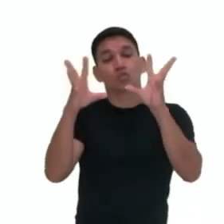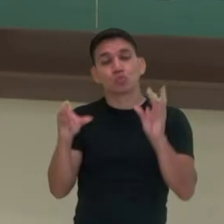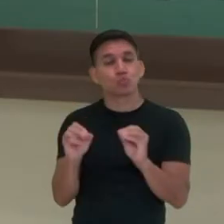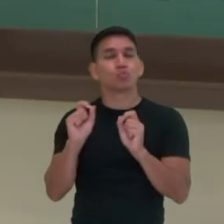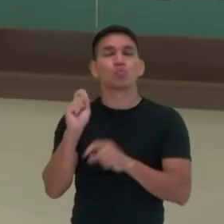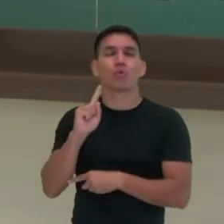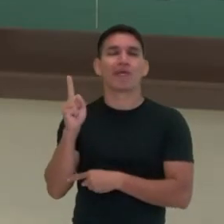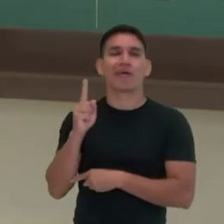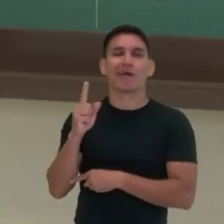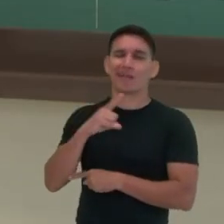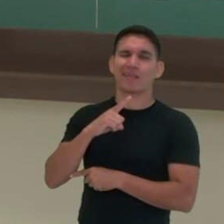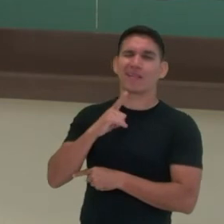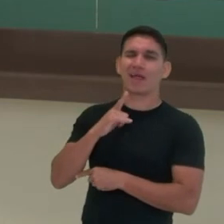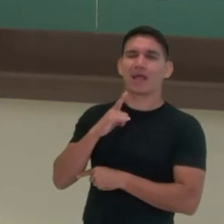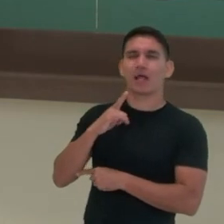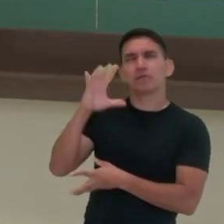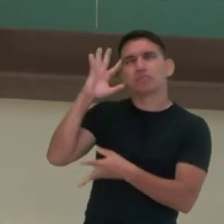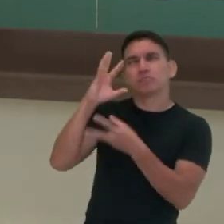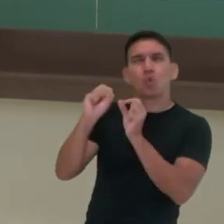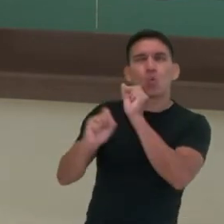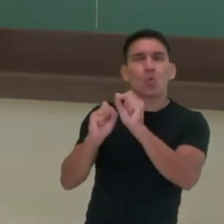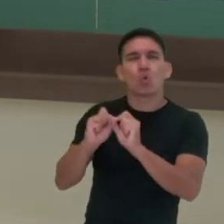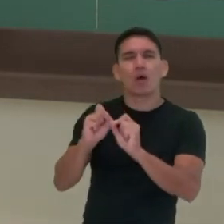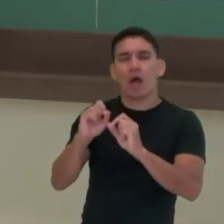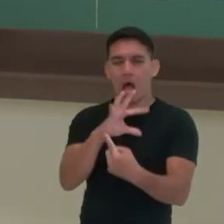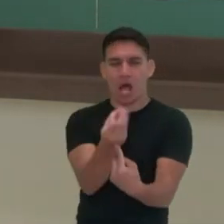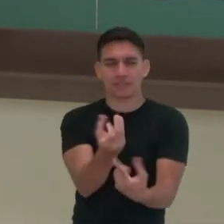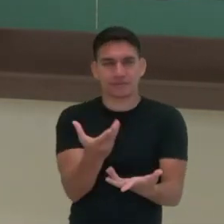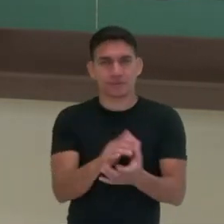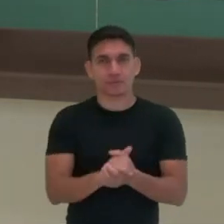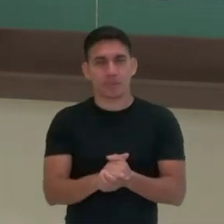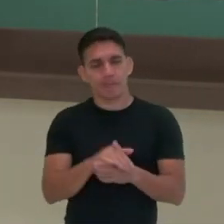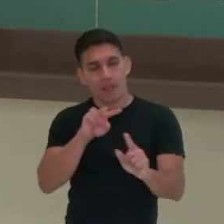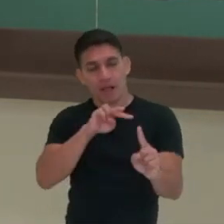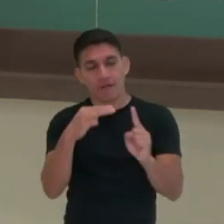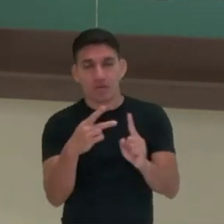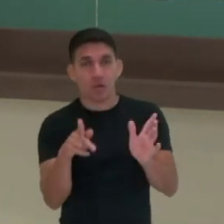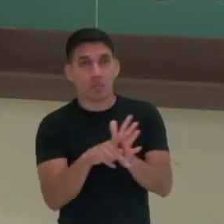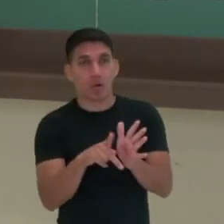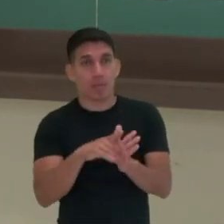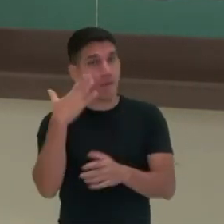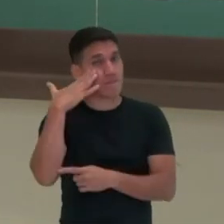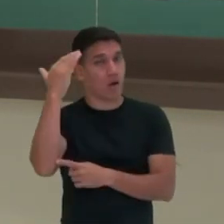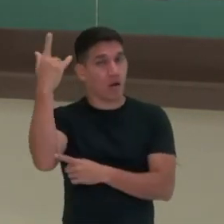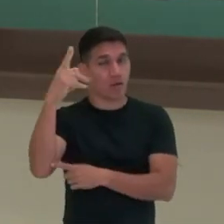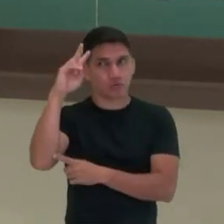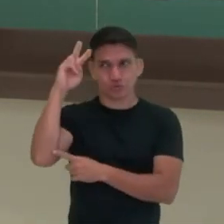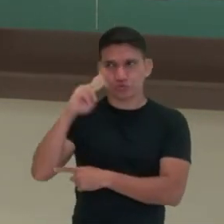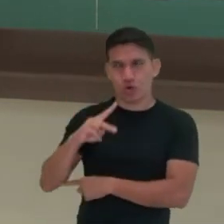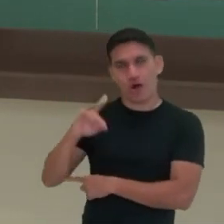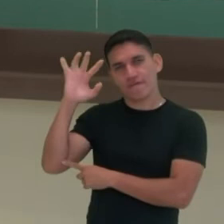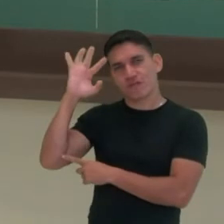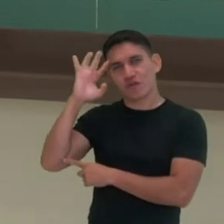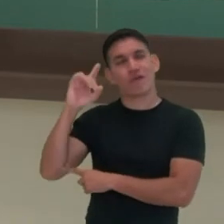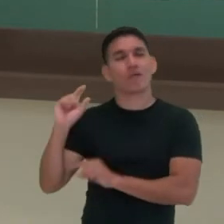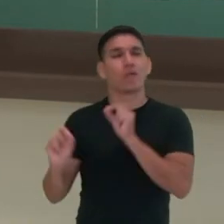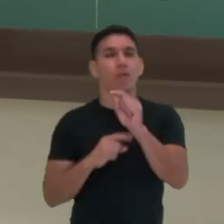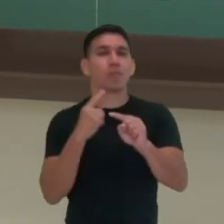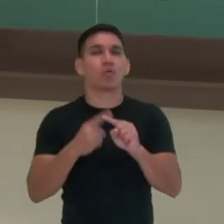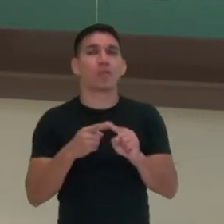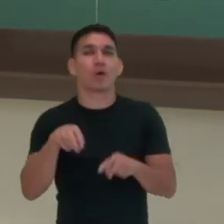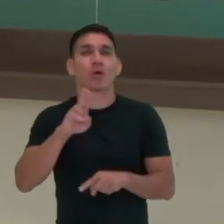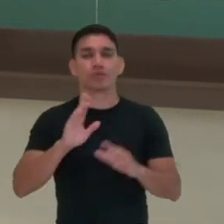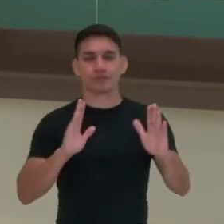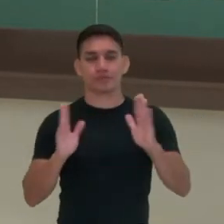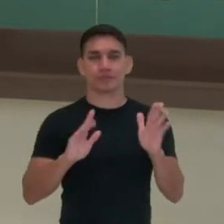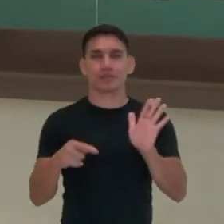respeito da arte. Essa concepção ficou muito conhecida na história da filosofia através do